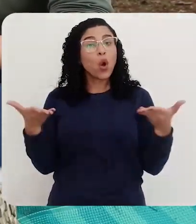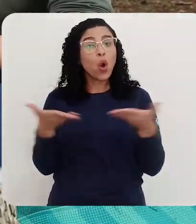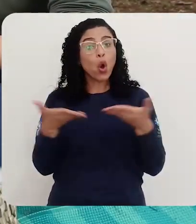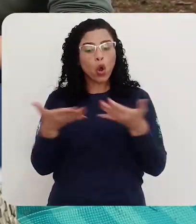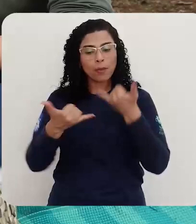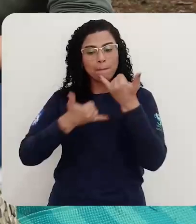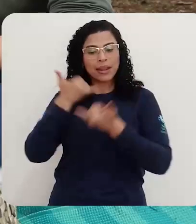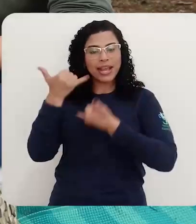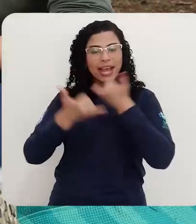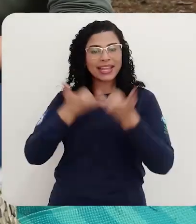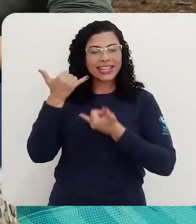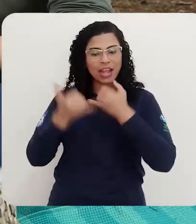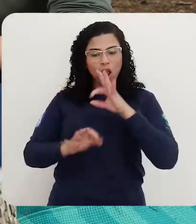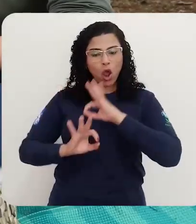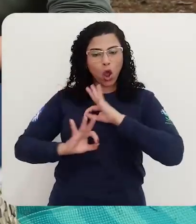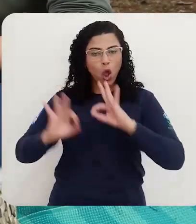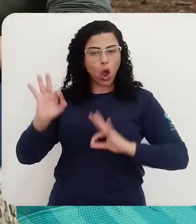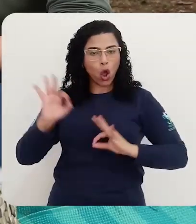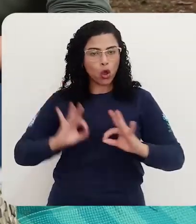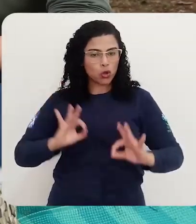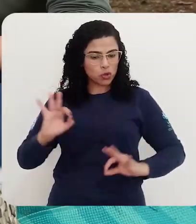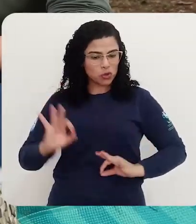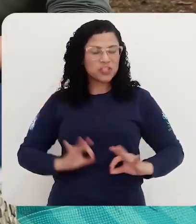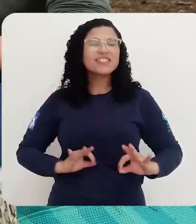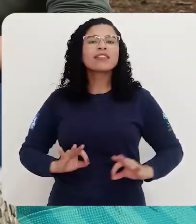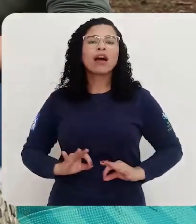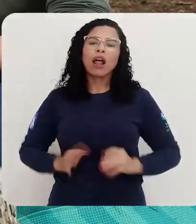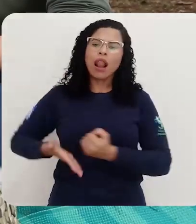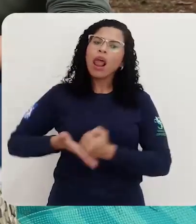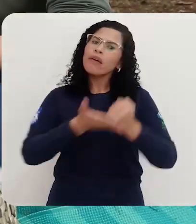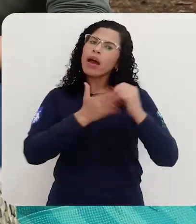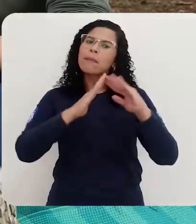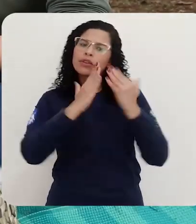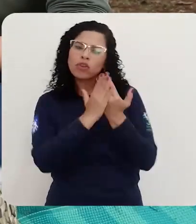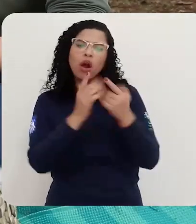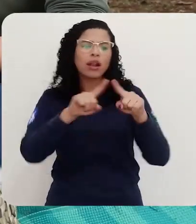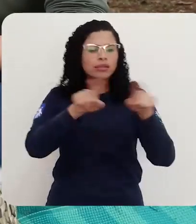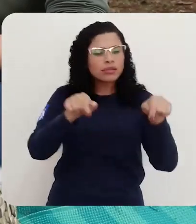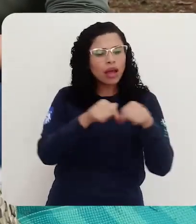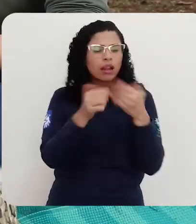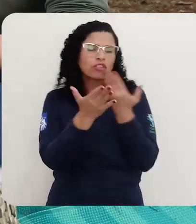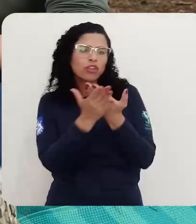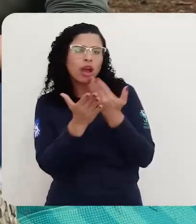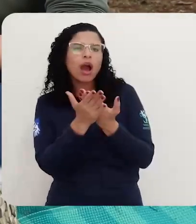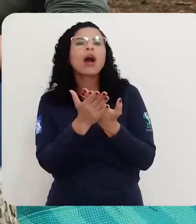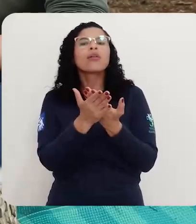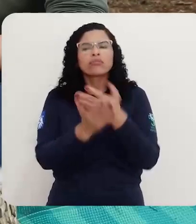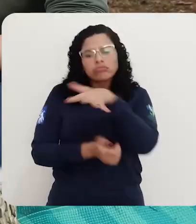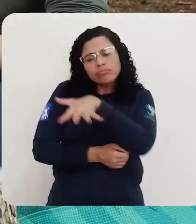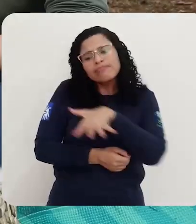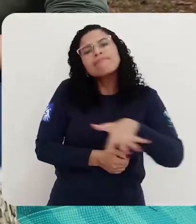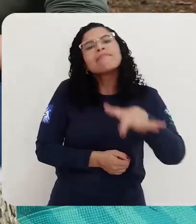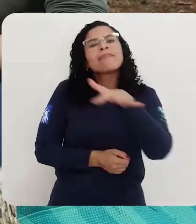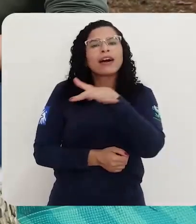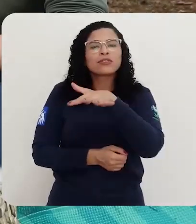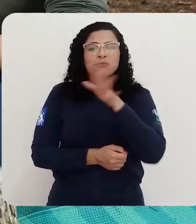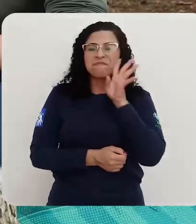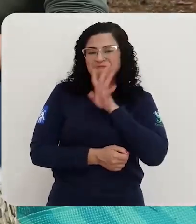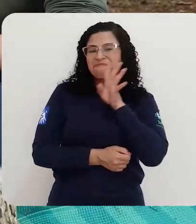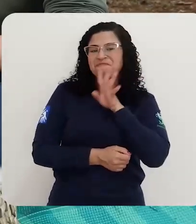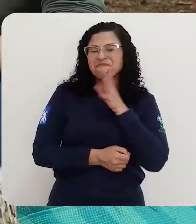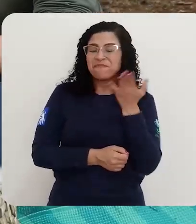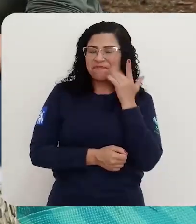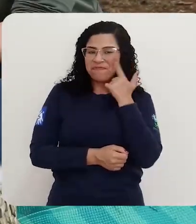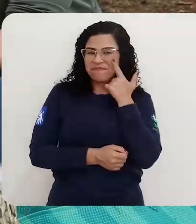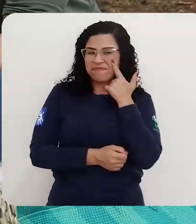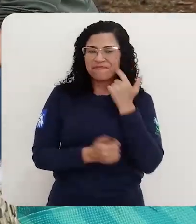fazer o jogo da onça hoje e aprender como se faz e as possibilidades de levar para as escolas, para as salas de aula, para brincar também no pátio da escola. Então vai ser bem